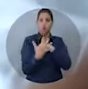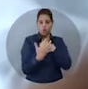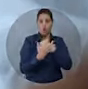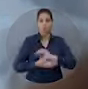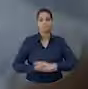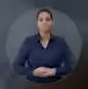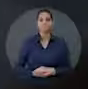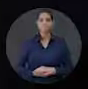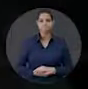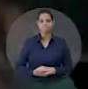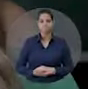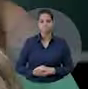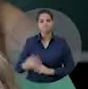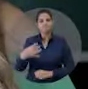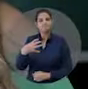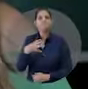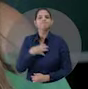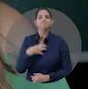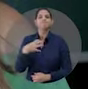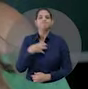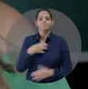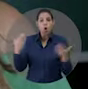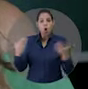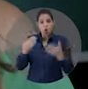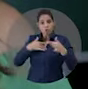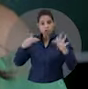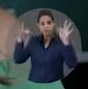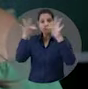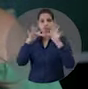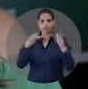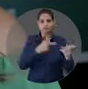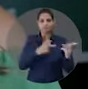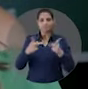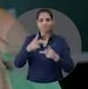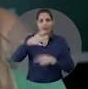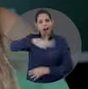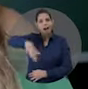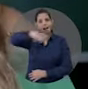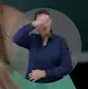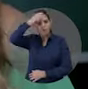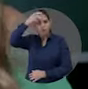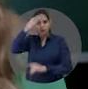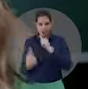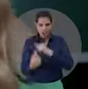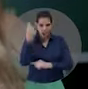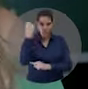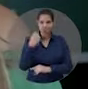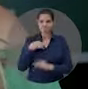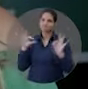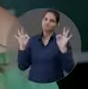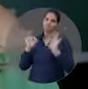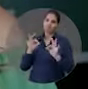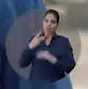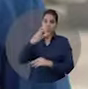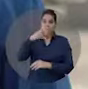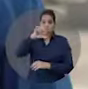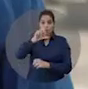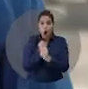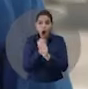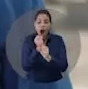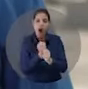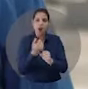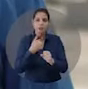coronavírus. É um sentimento de hoje eu sou feliz em ser funcionária pública. Há tempos atrás eu não era. Nos